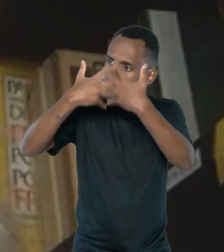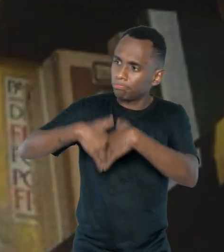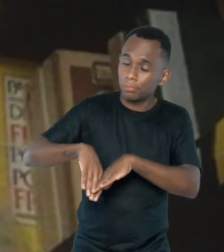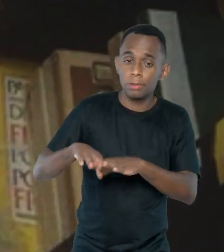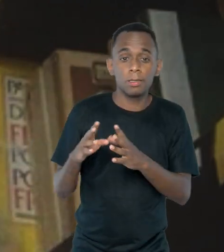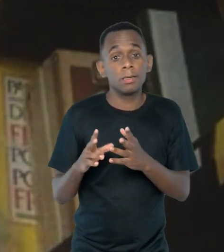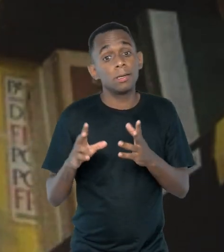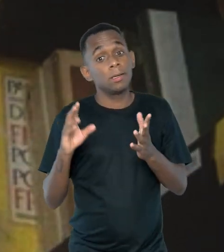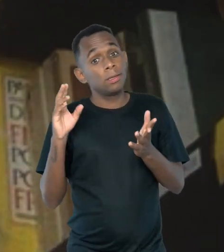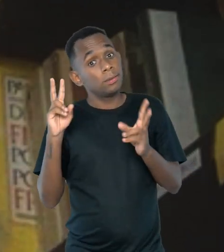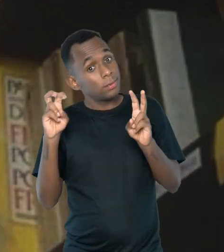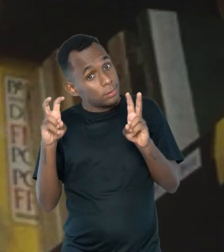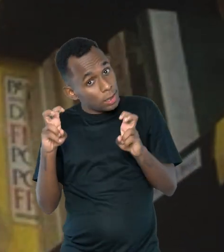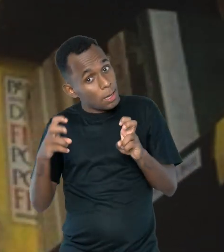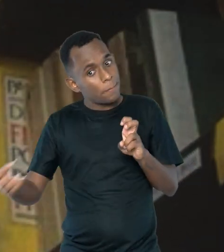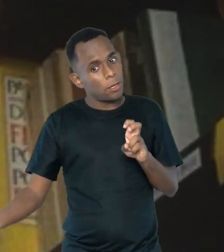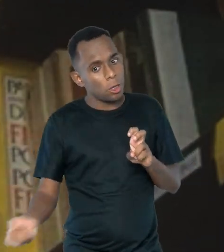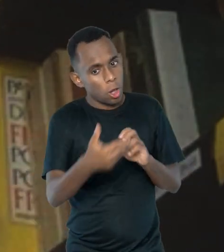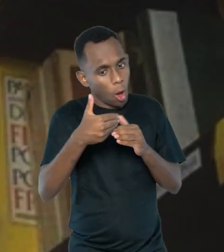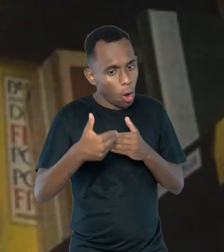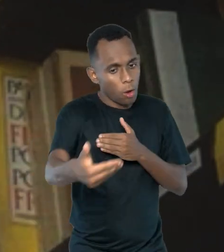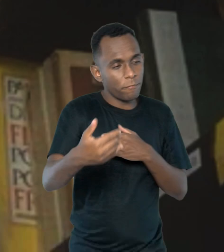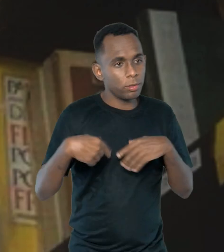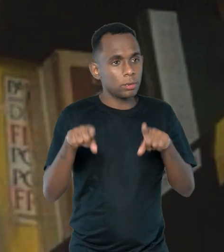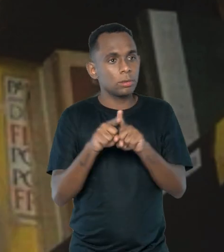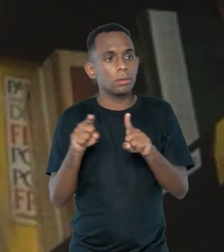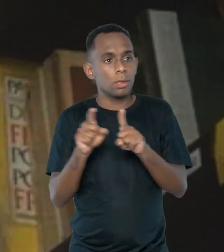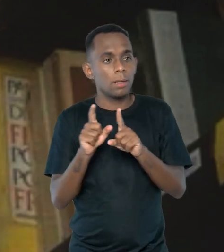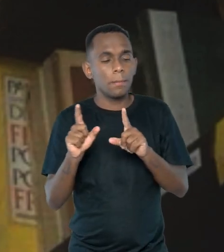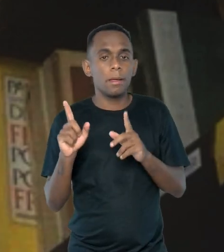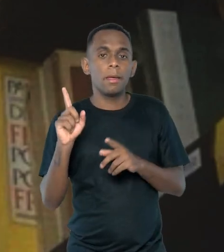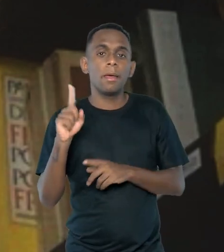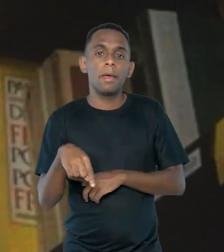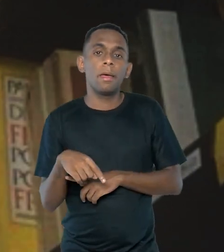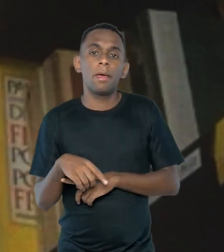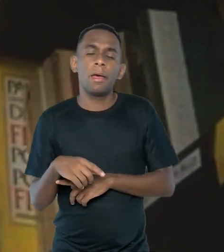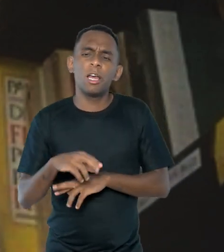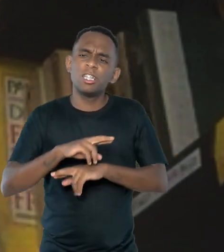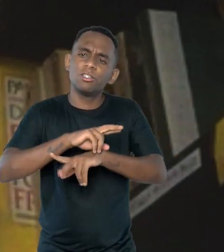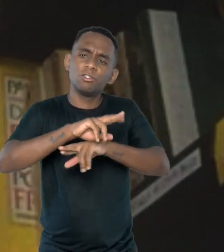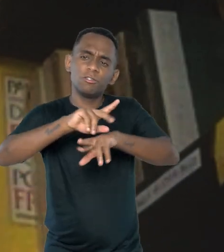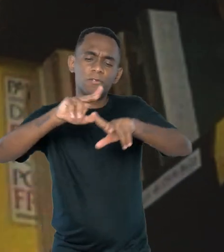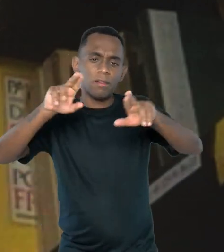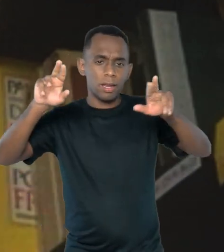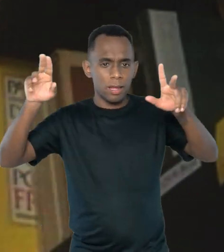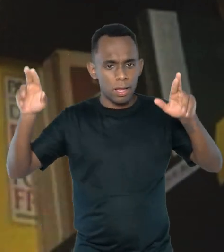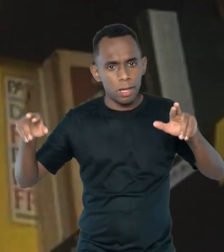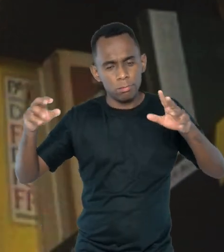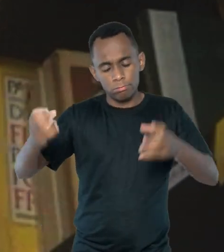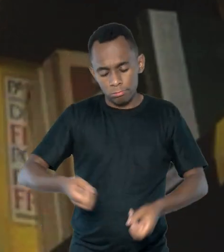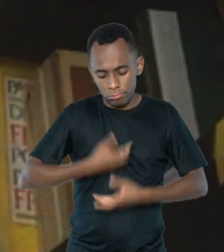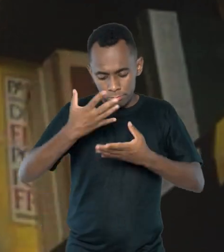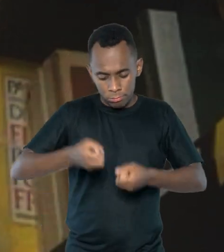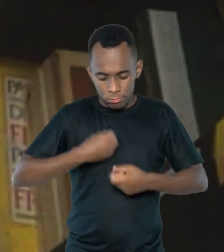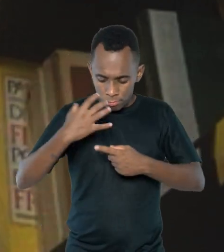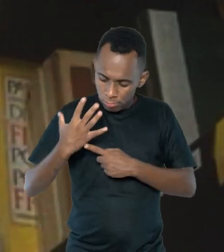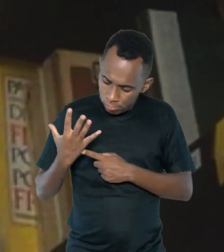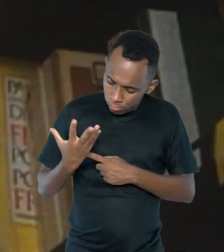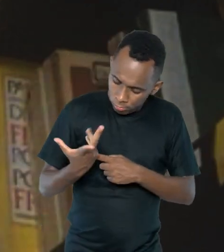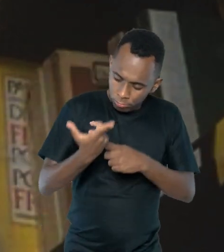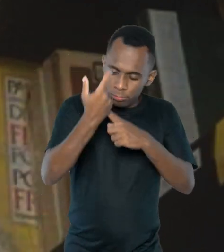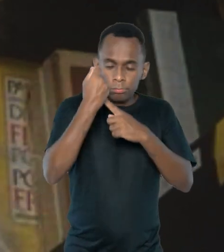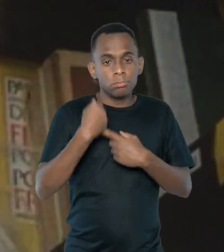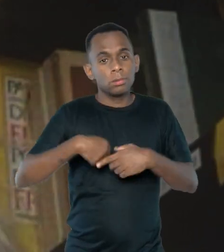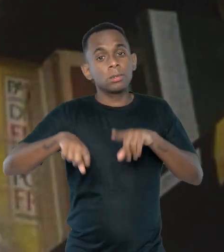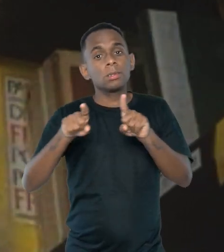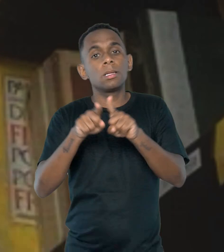pauta temas, os temas contemporâneos, nos pauta as diferentes expressões artísticas,